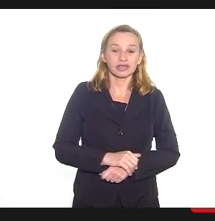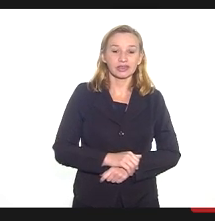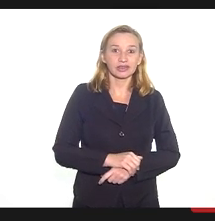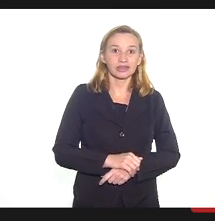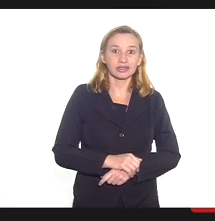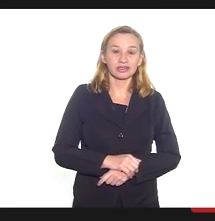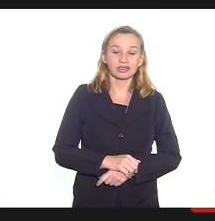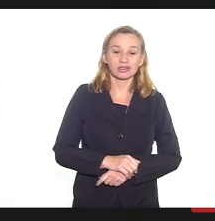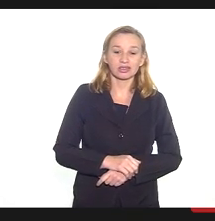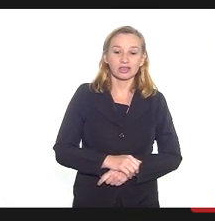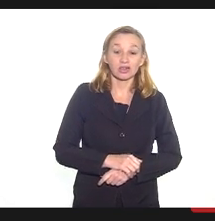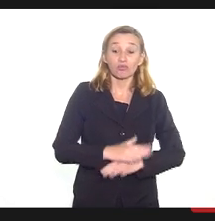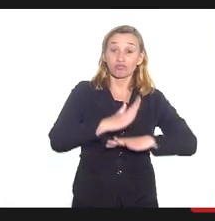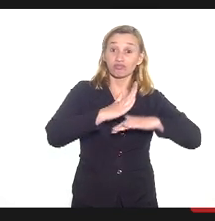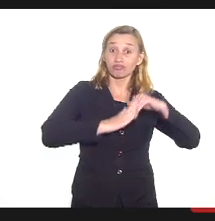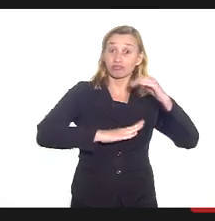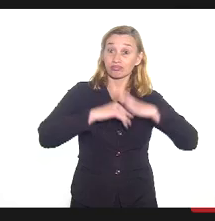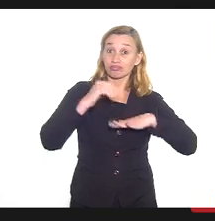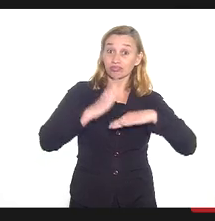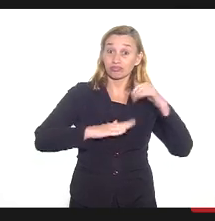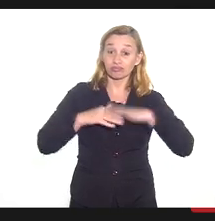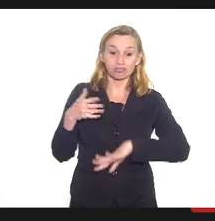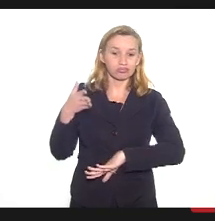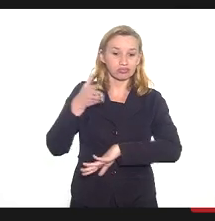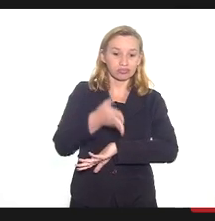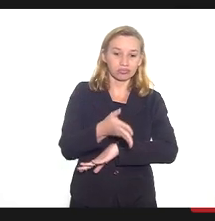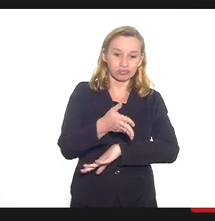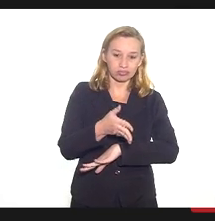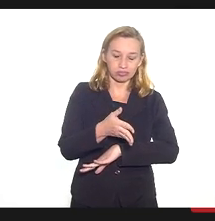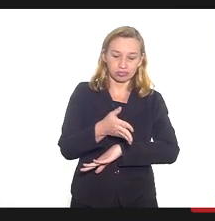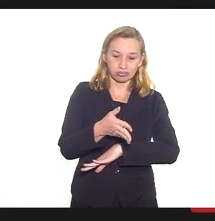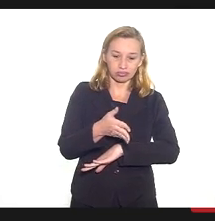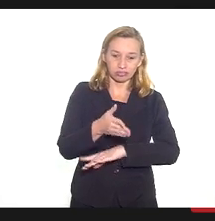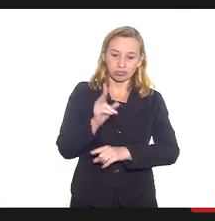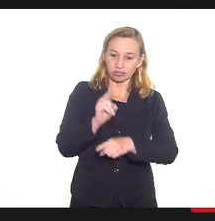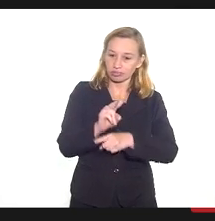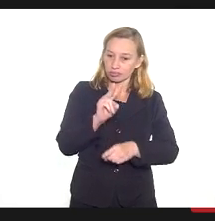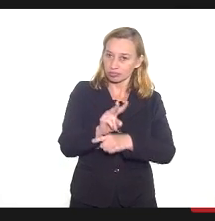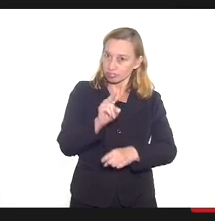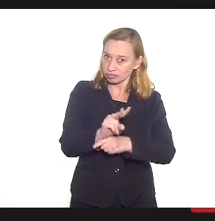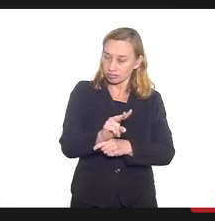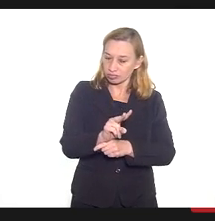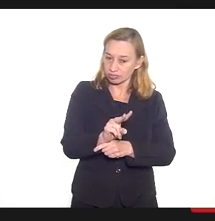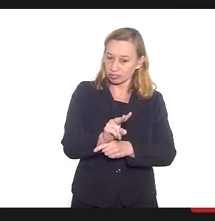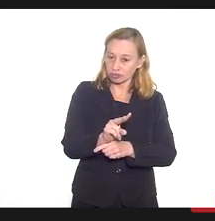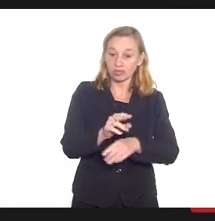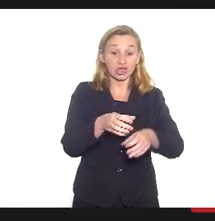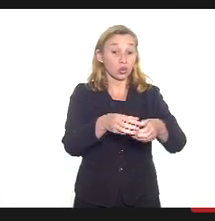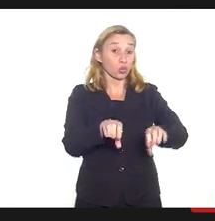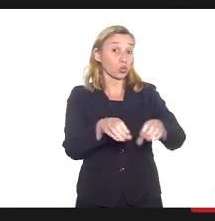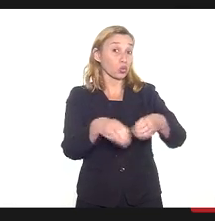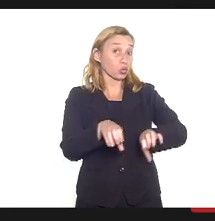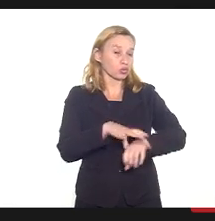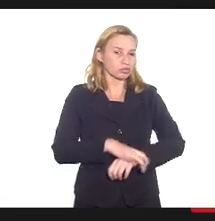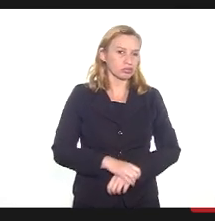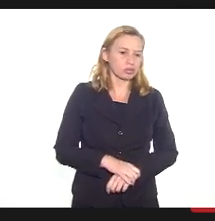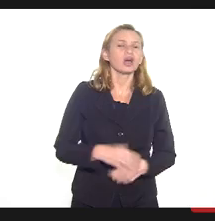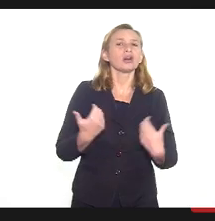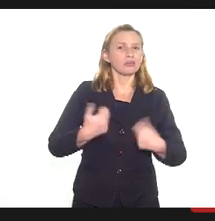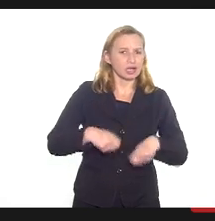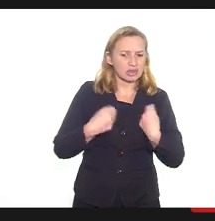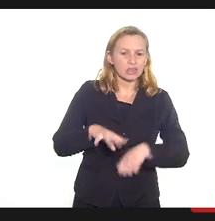que o profissional, para entrar nesses equipamentos de proteção, para fazer um concurso, tem que